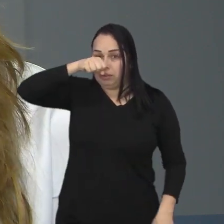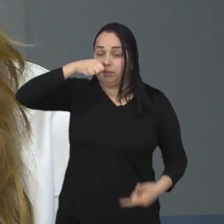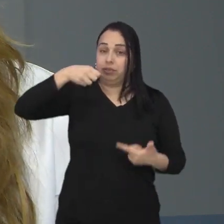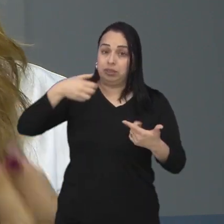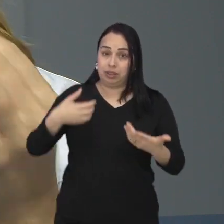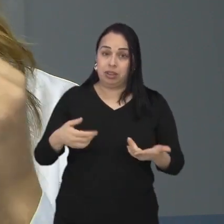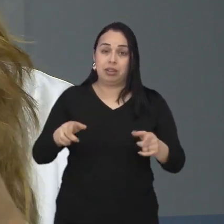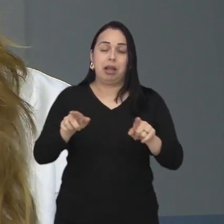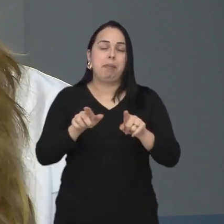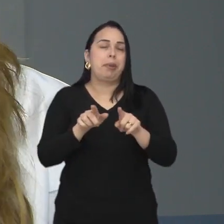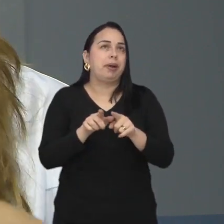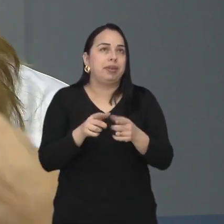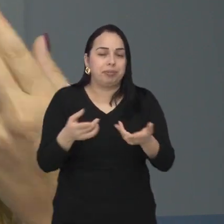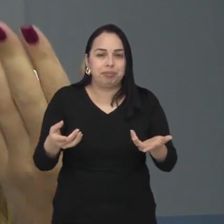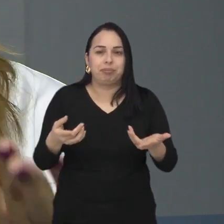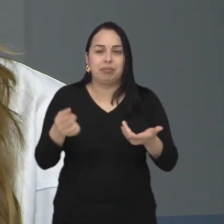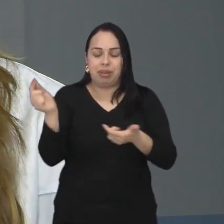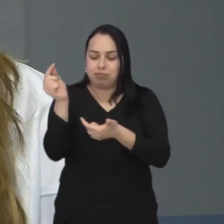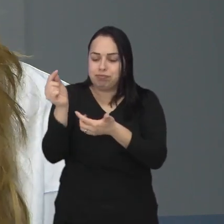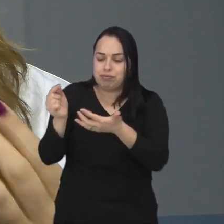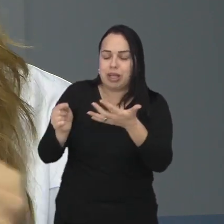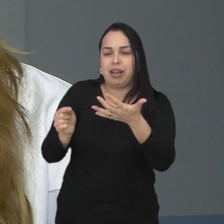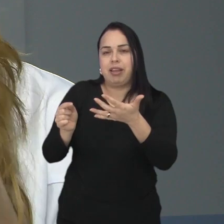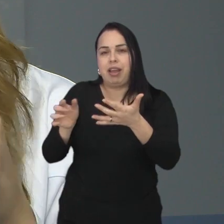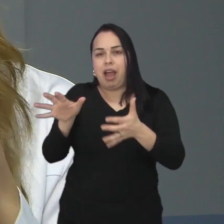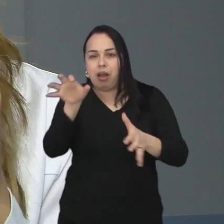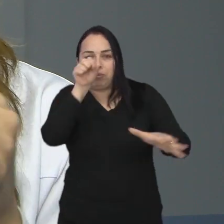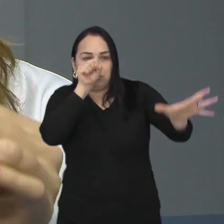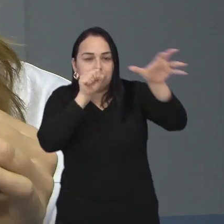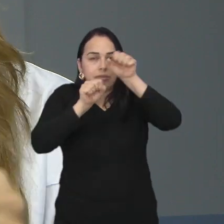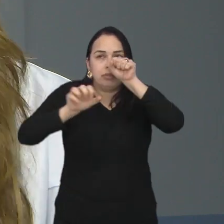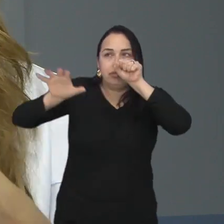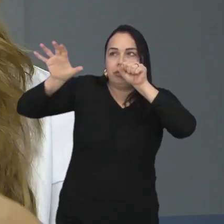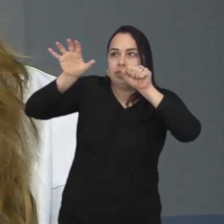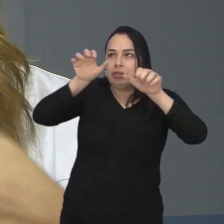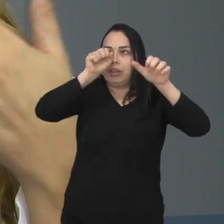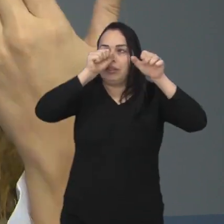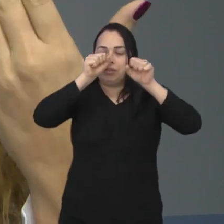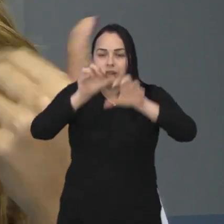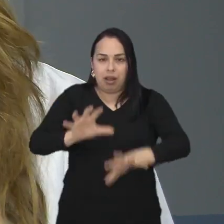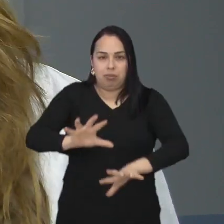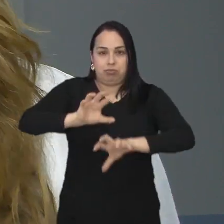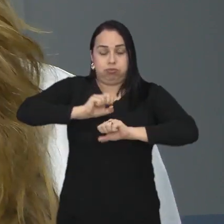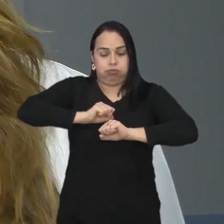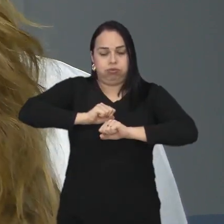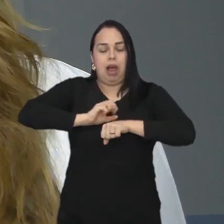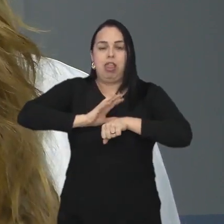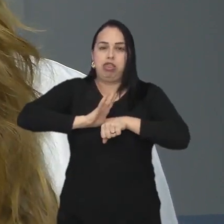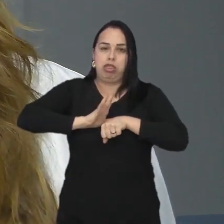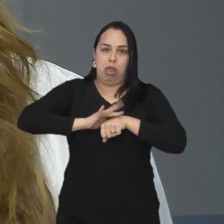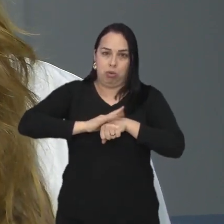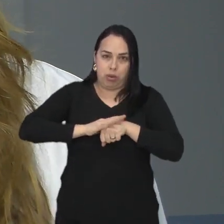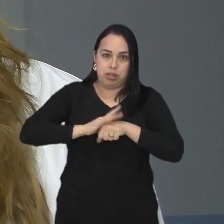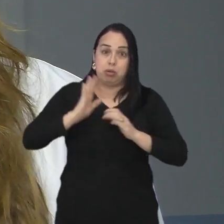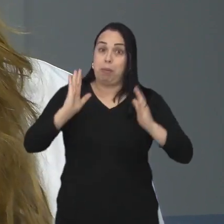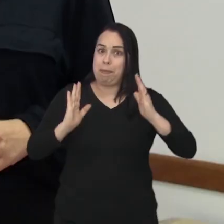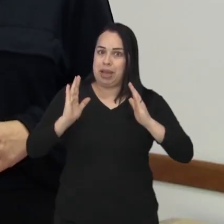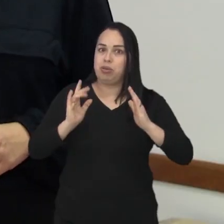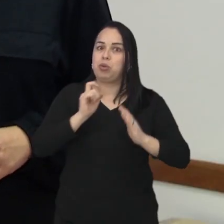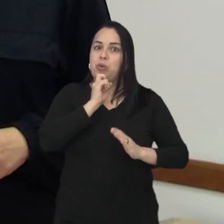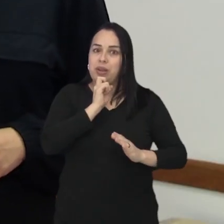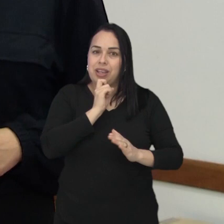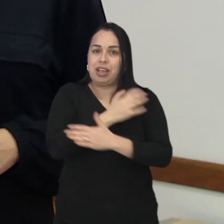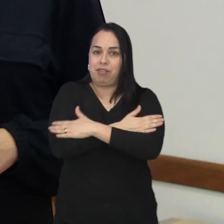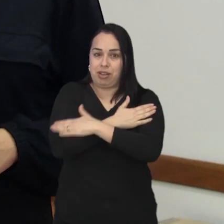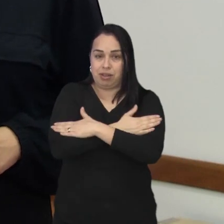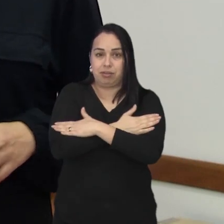acontece com menor vascularização, e aí os organismos podem, né, os micro-organismos, serem mais absorvidos na respiração durante o inverno. De